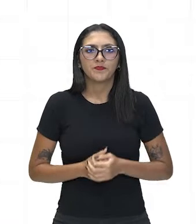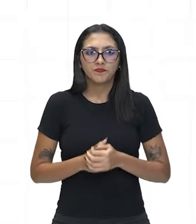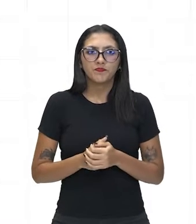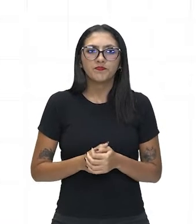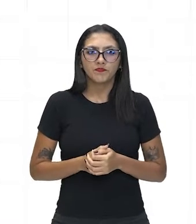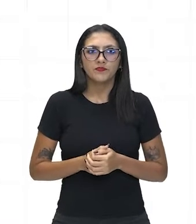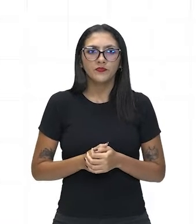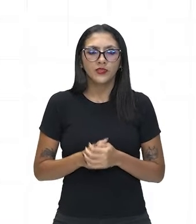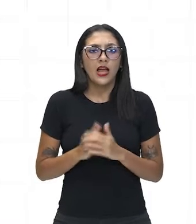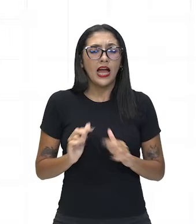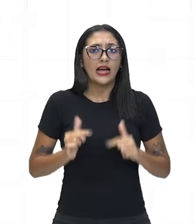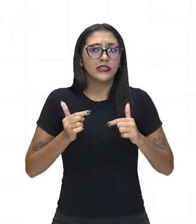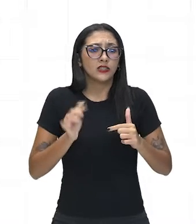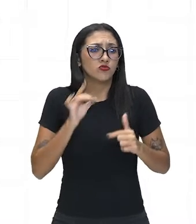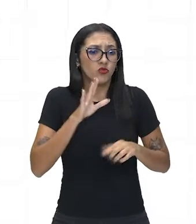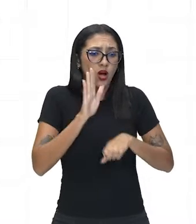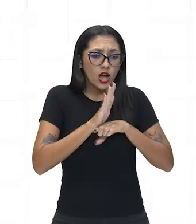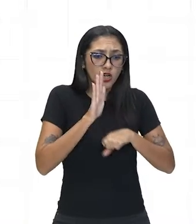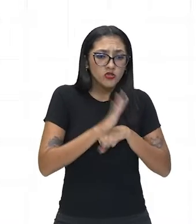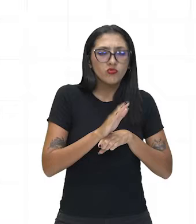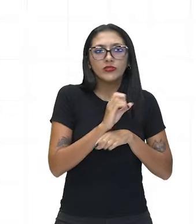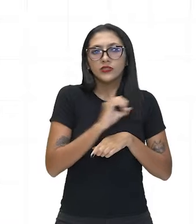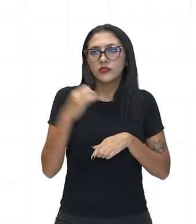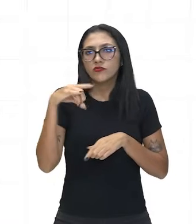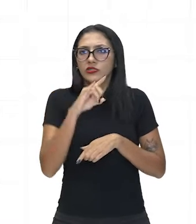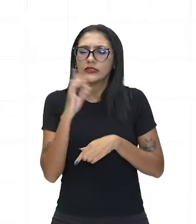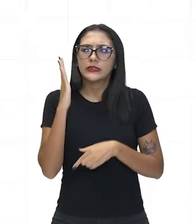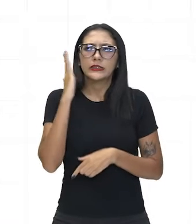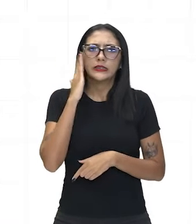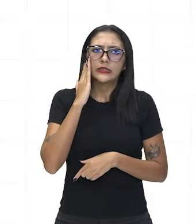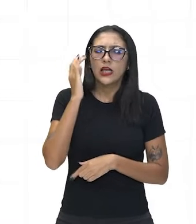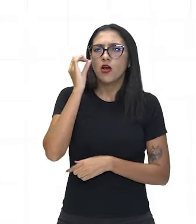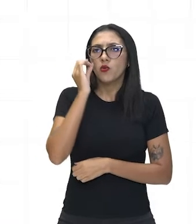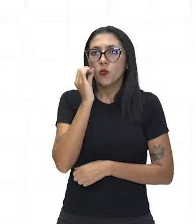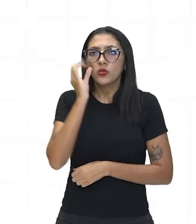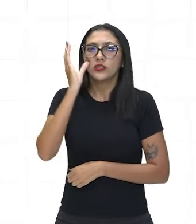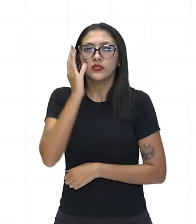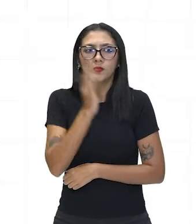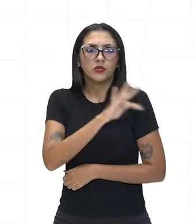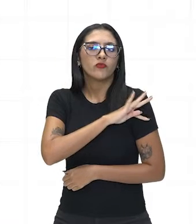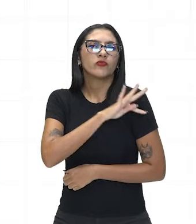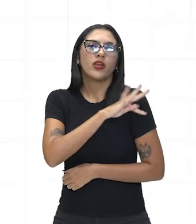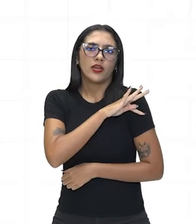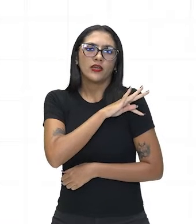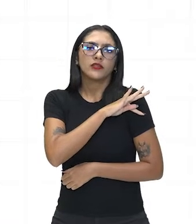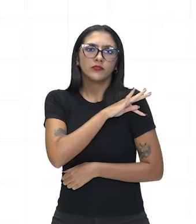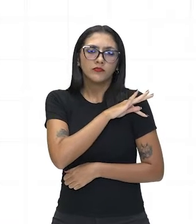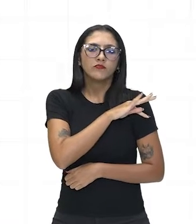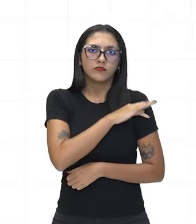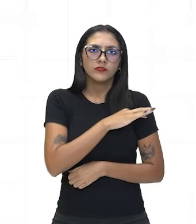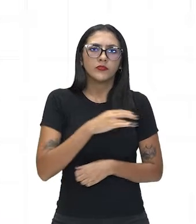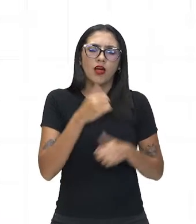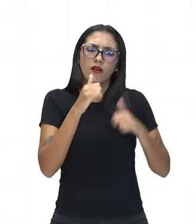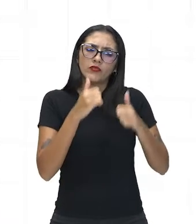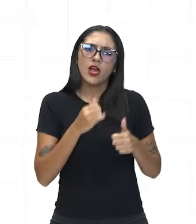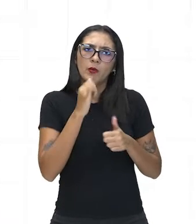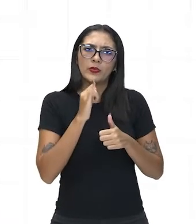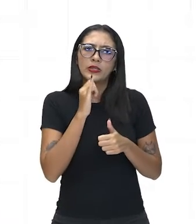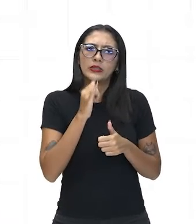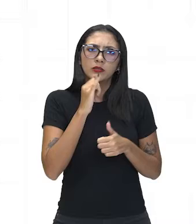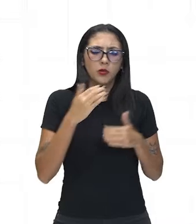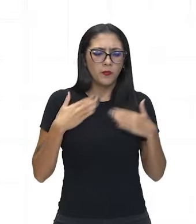até o ponto de seu conhecimento e técnica de atendimento. Saber avaliar seus limites físicos e